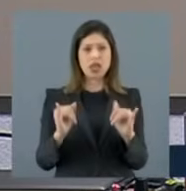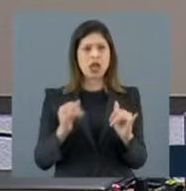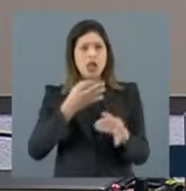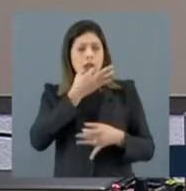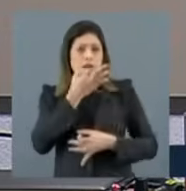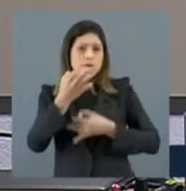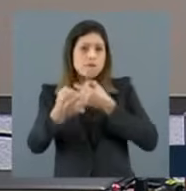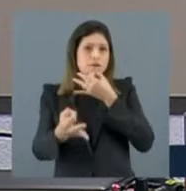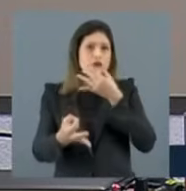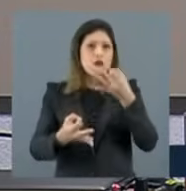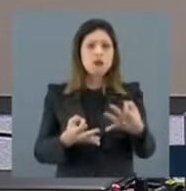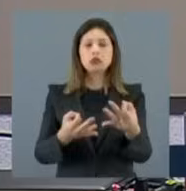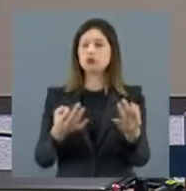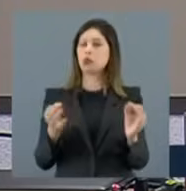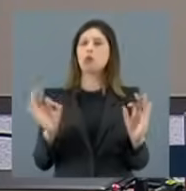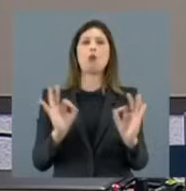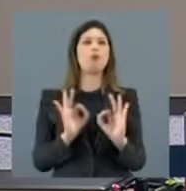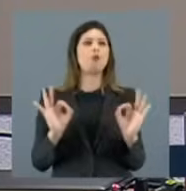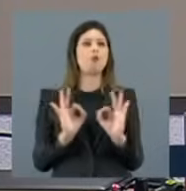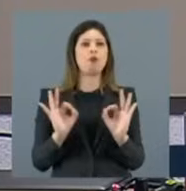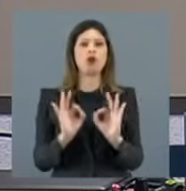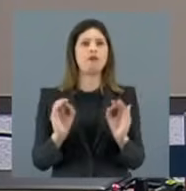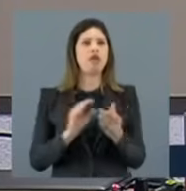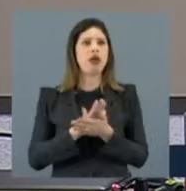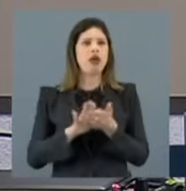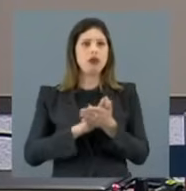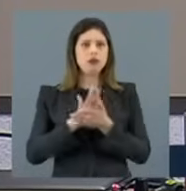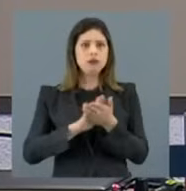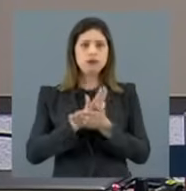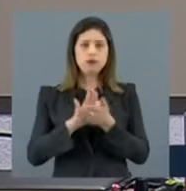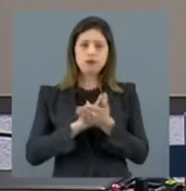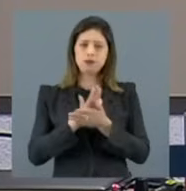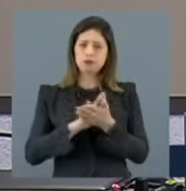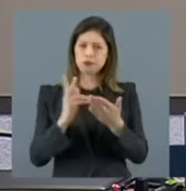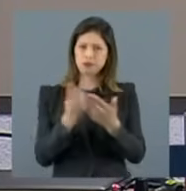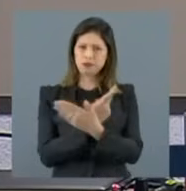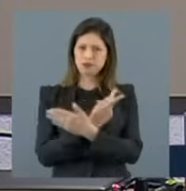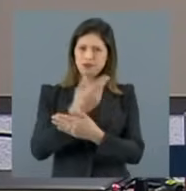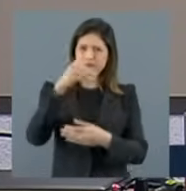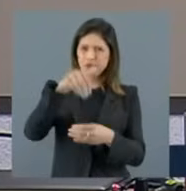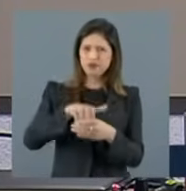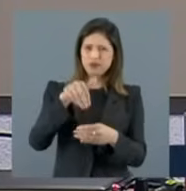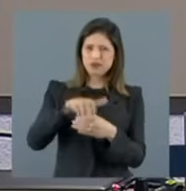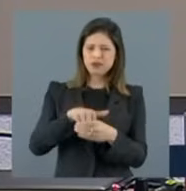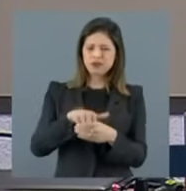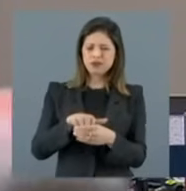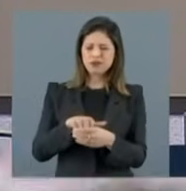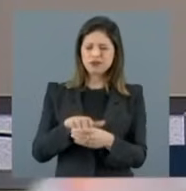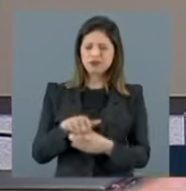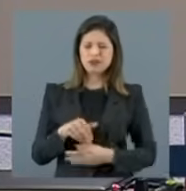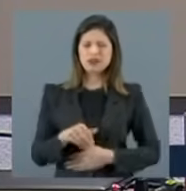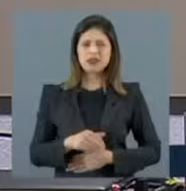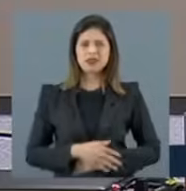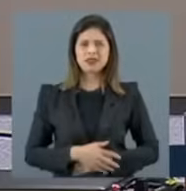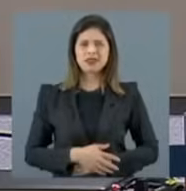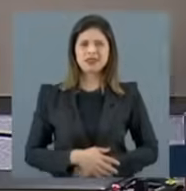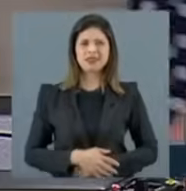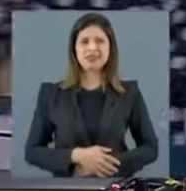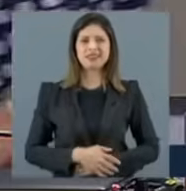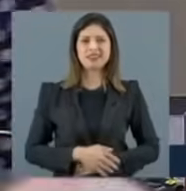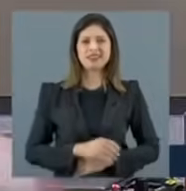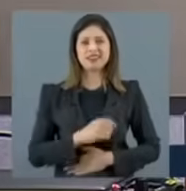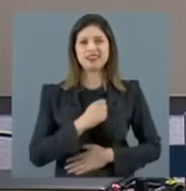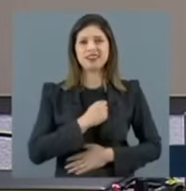as questões envolvendo urna eletrônica nas últimas eleições, porque eu acredito que eu precisaria ter muito mais subsídio